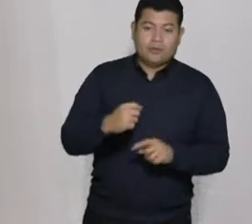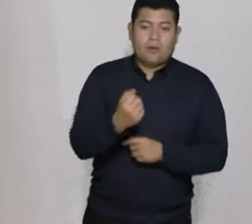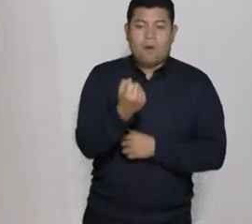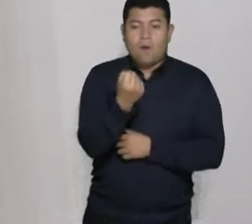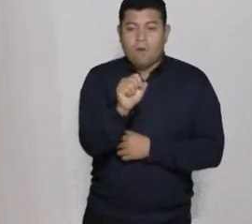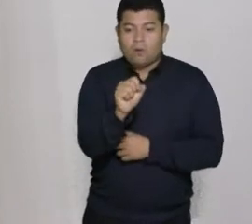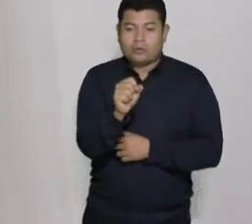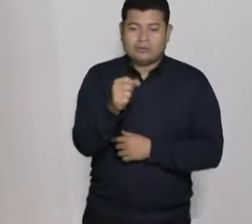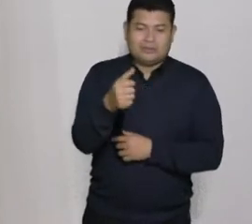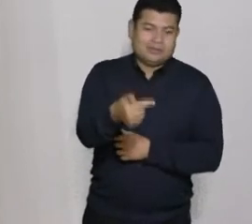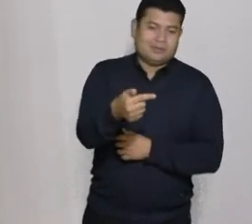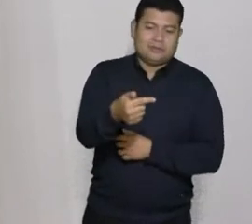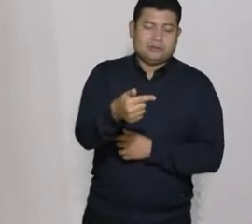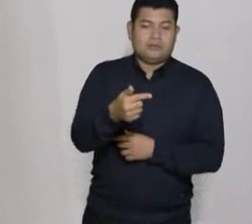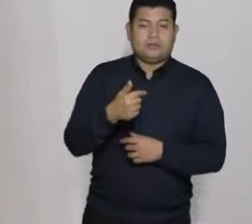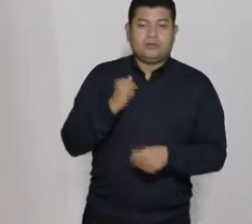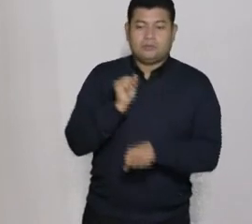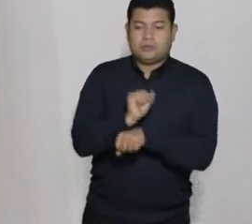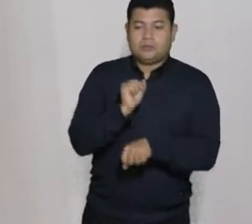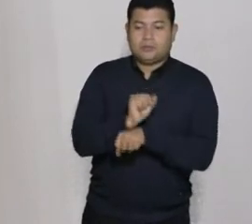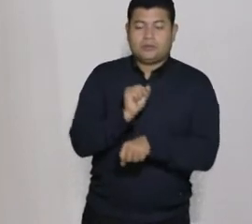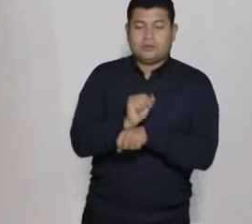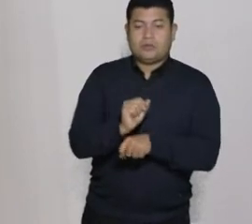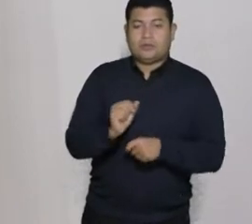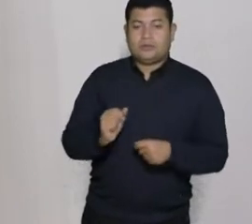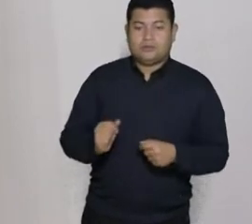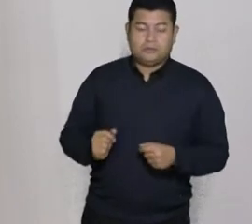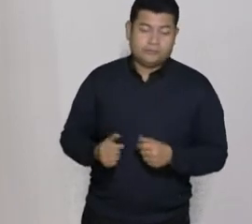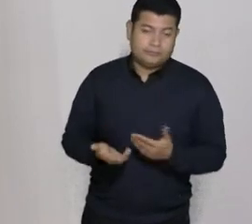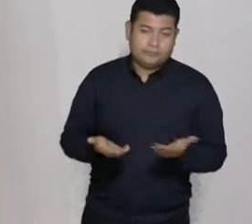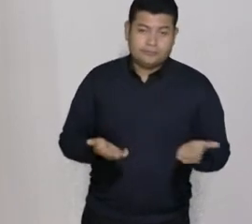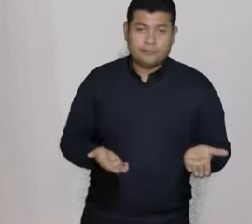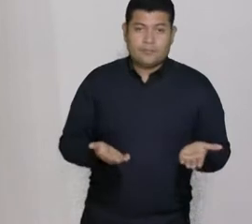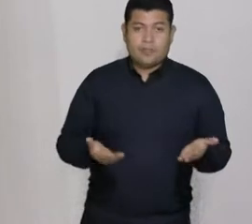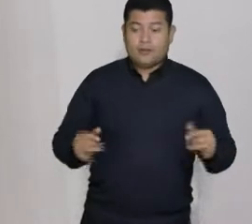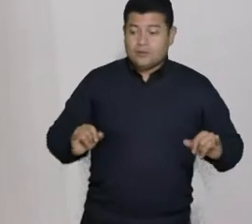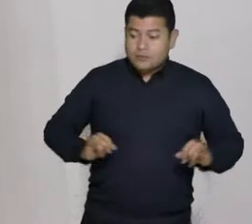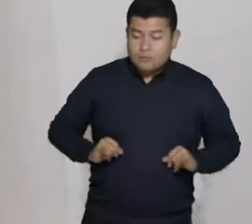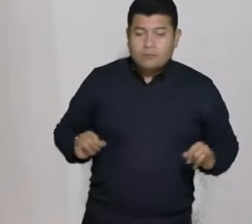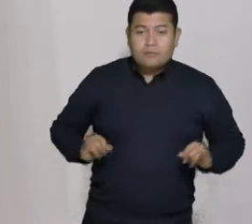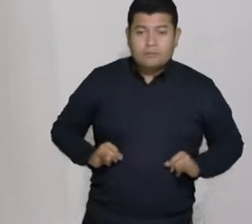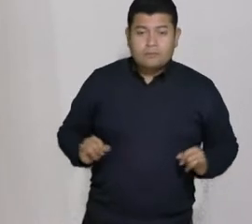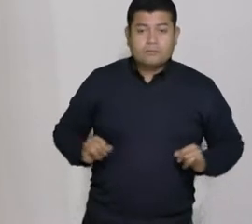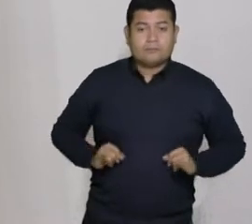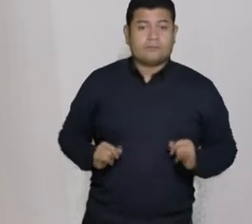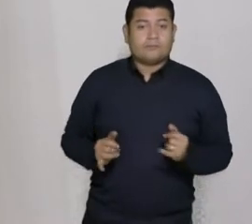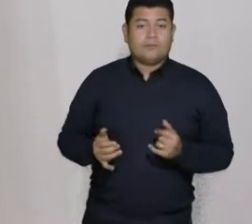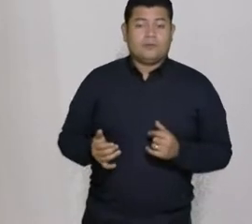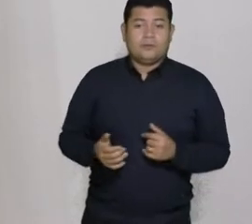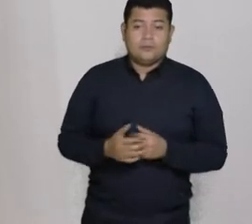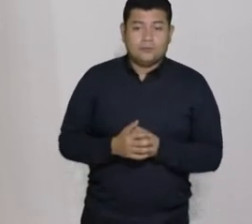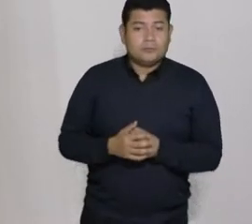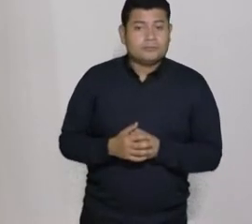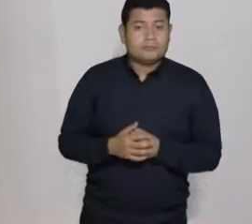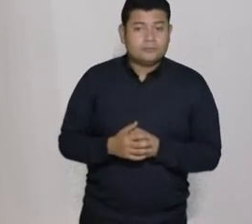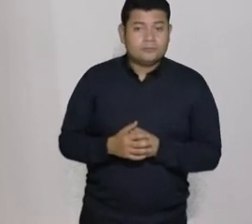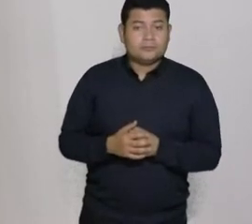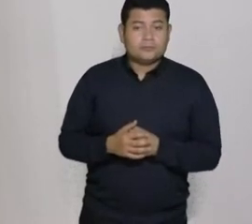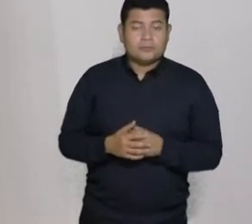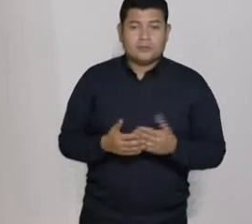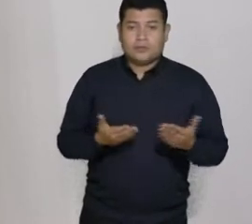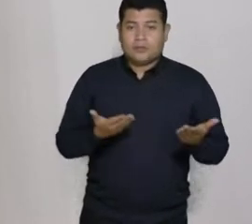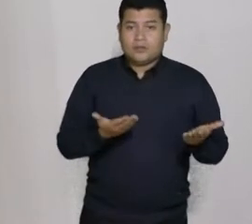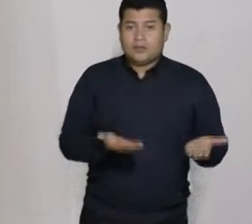sem a sua cirurgia tendo que sofrer as consequências de não operar tendo que sofrer as